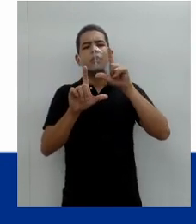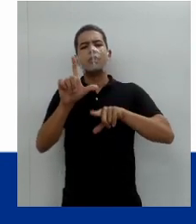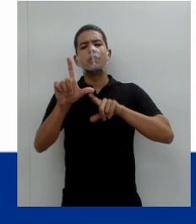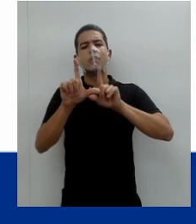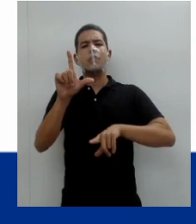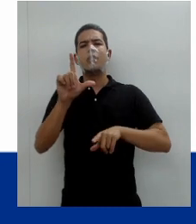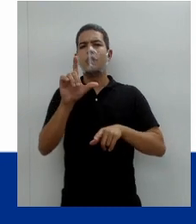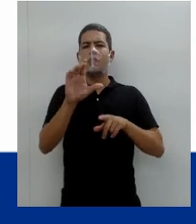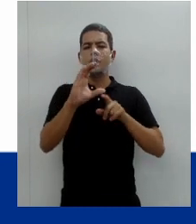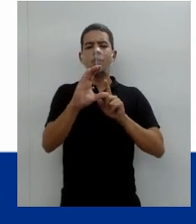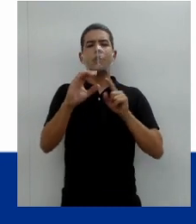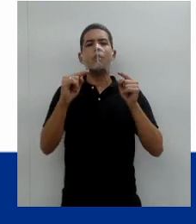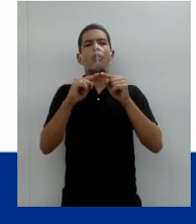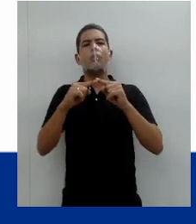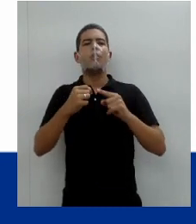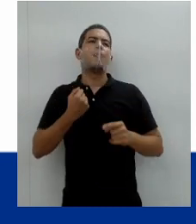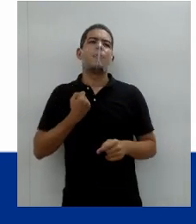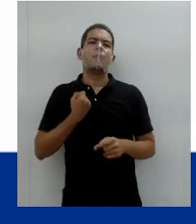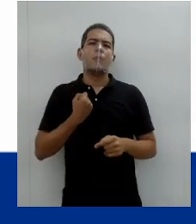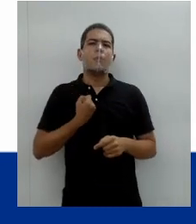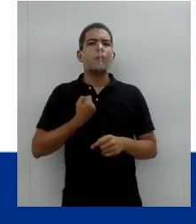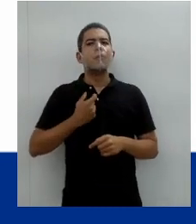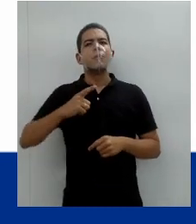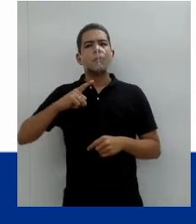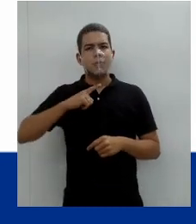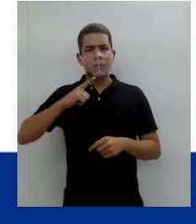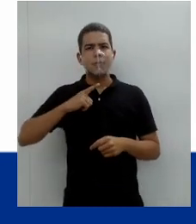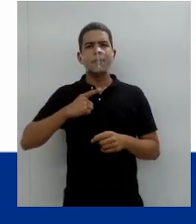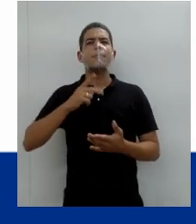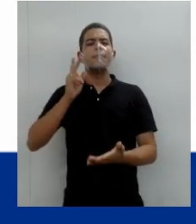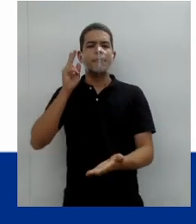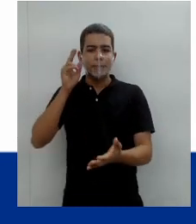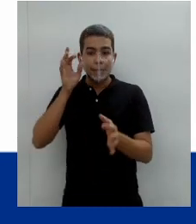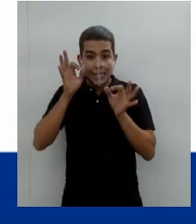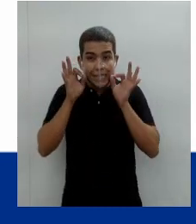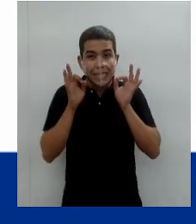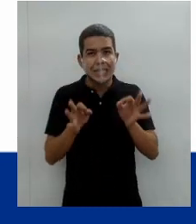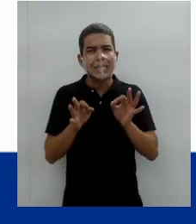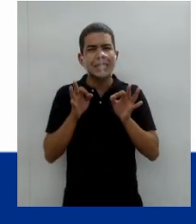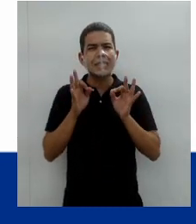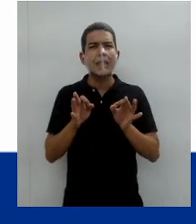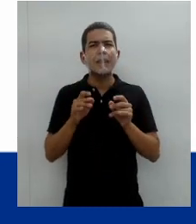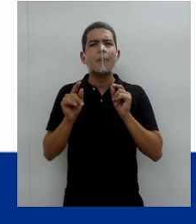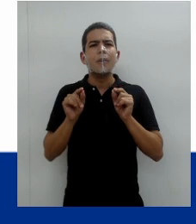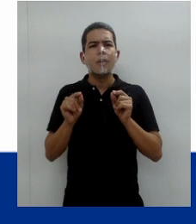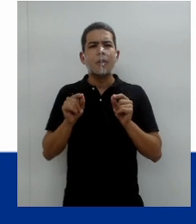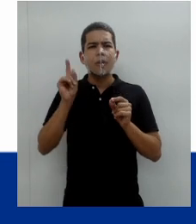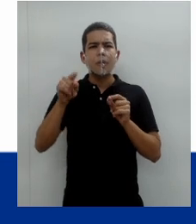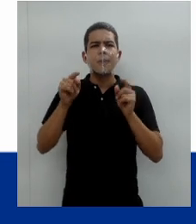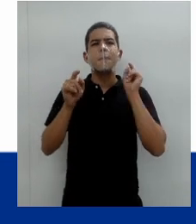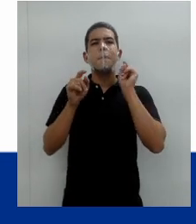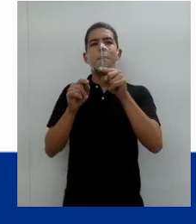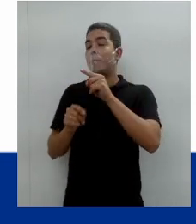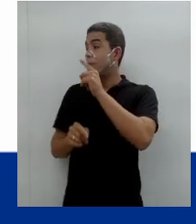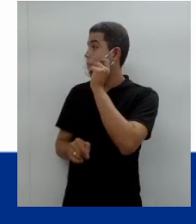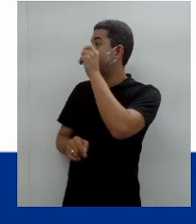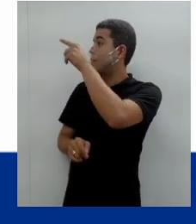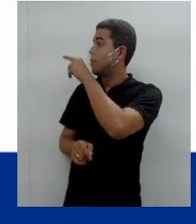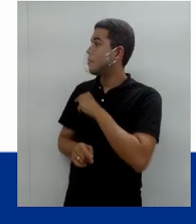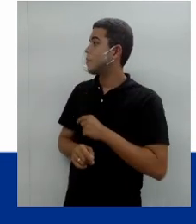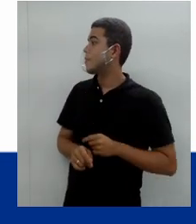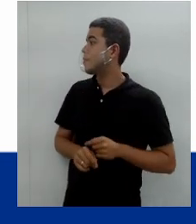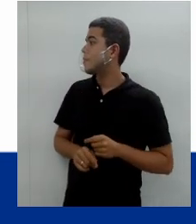indica um número. Esse número vai ser exatamente esse ponto de conexão ou